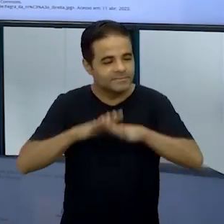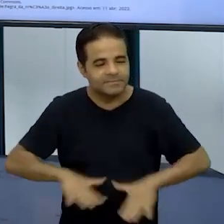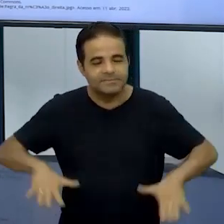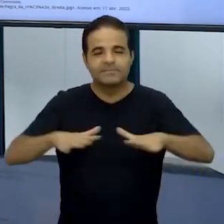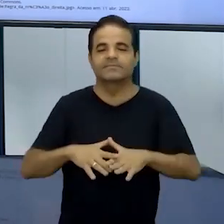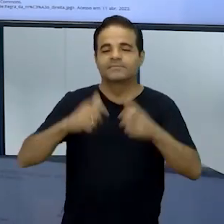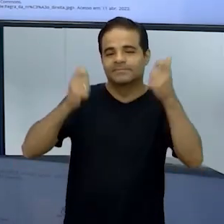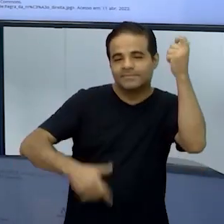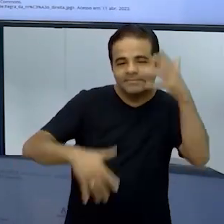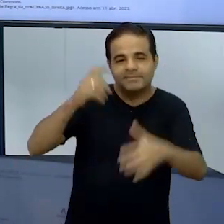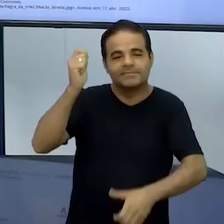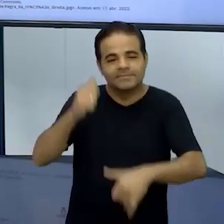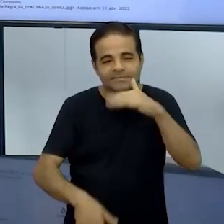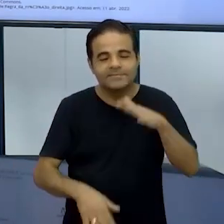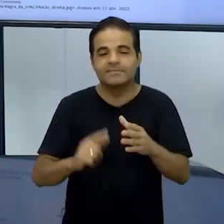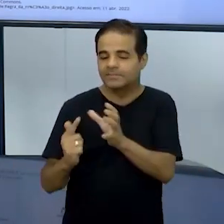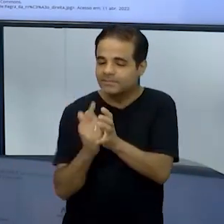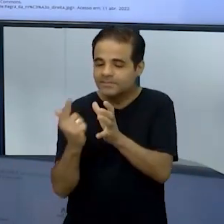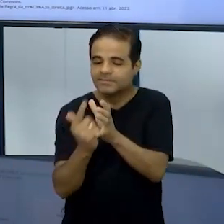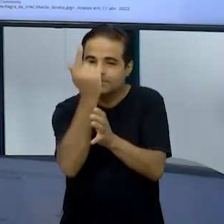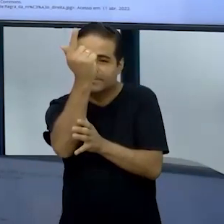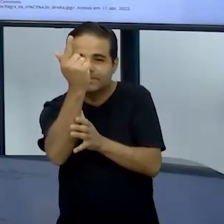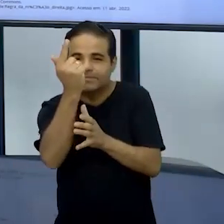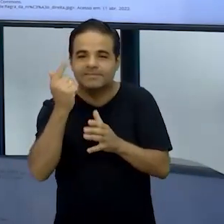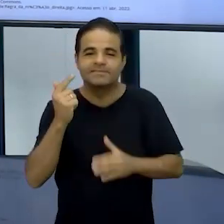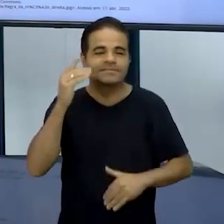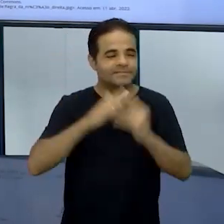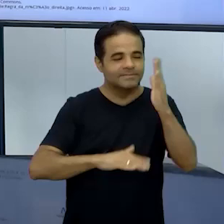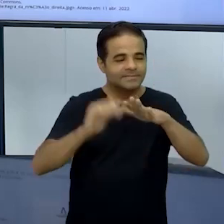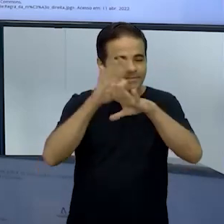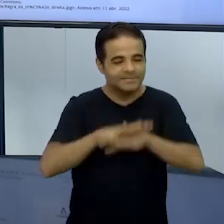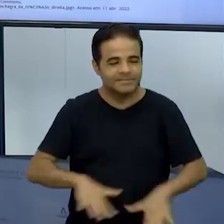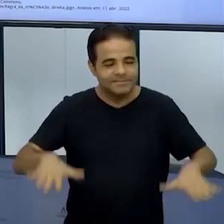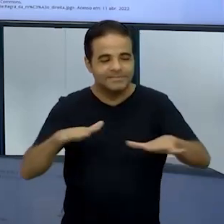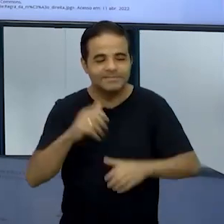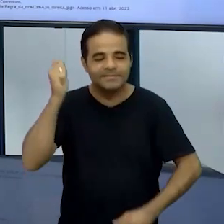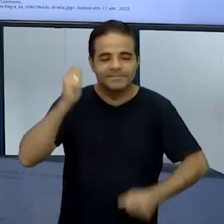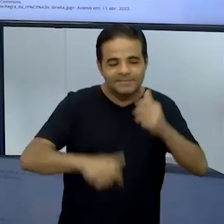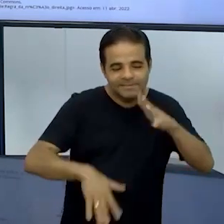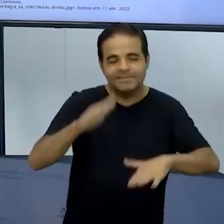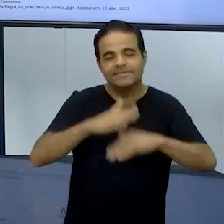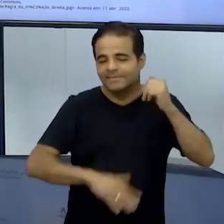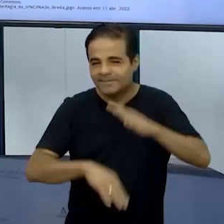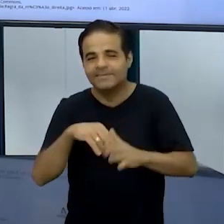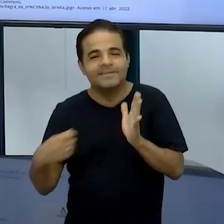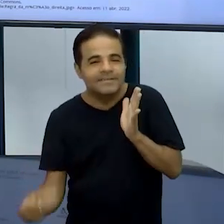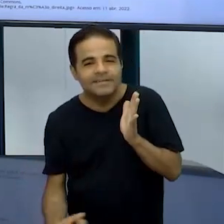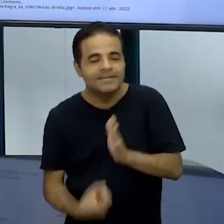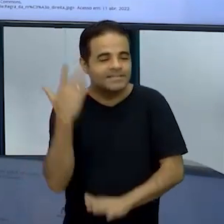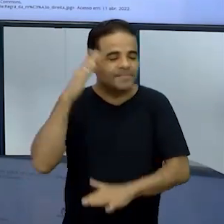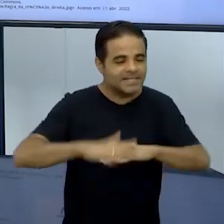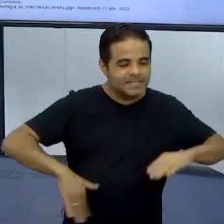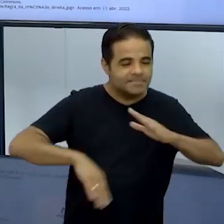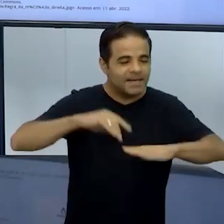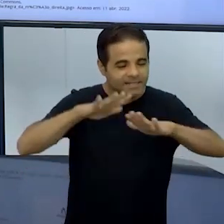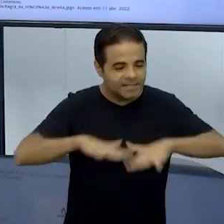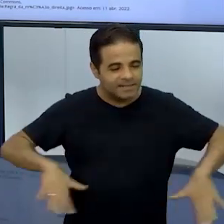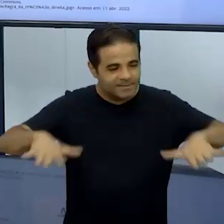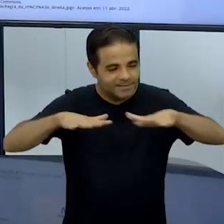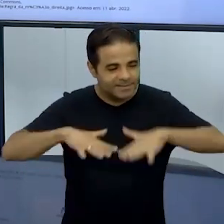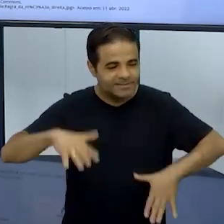a explicação, né, Gibalina, a explicação de como você gera, né, eletricidade